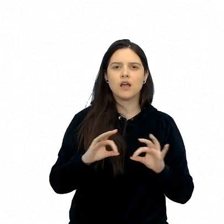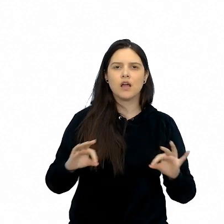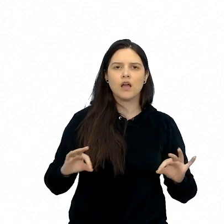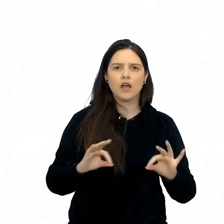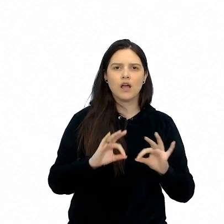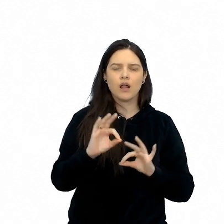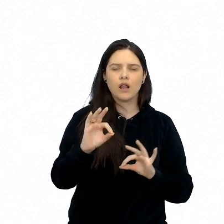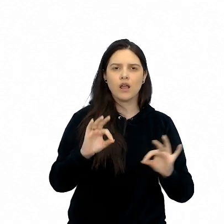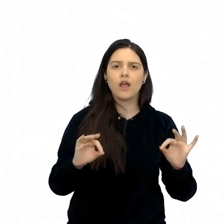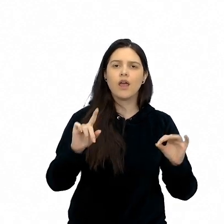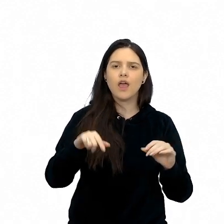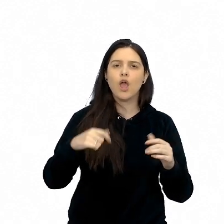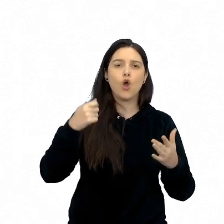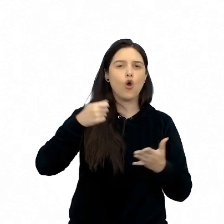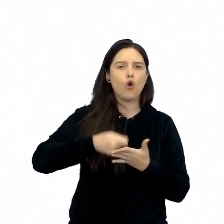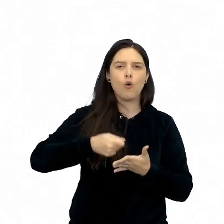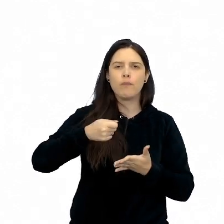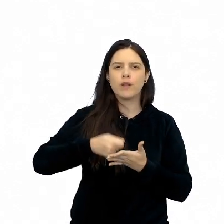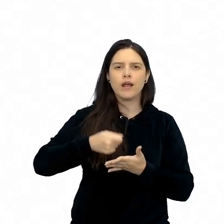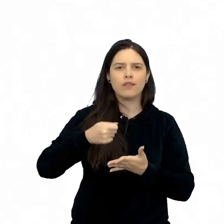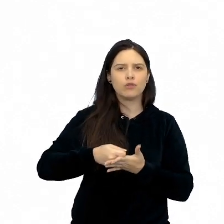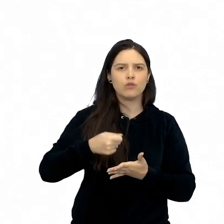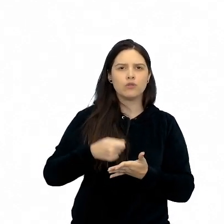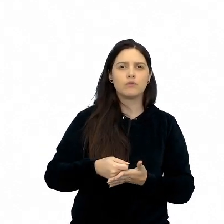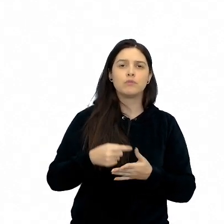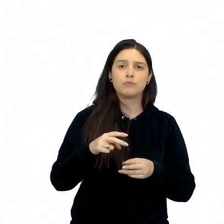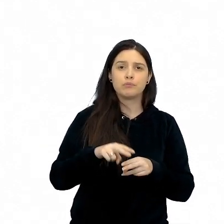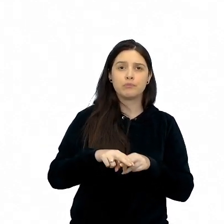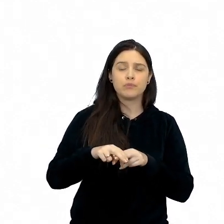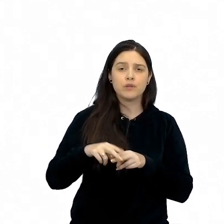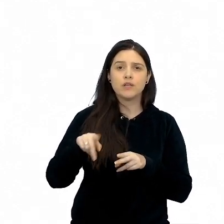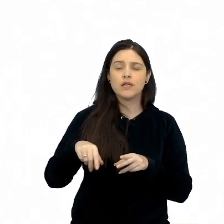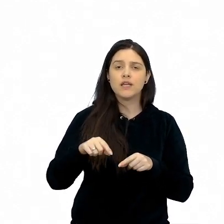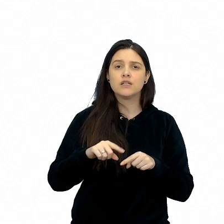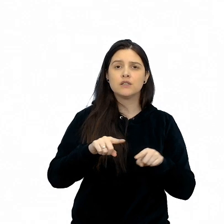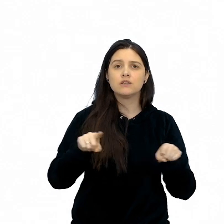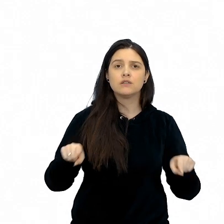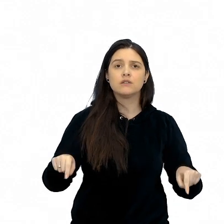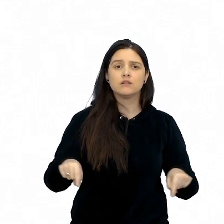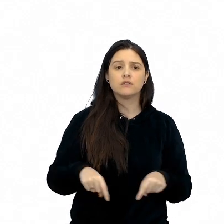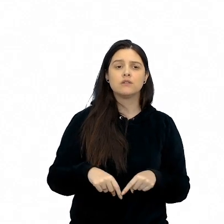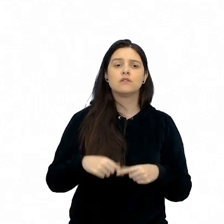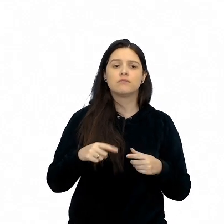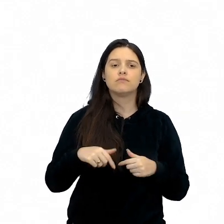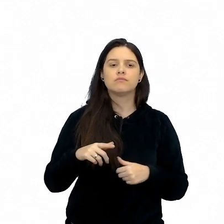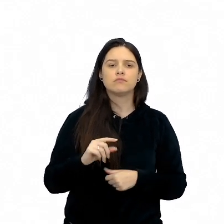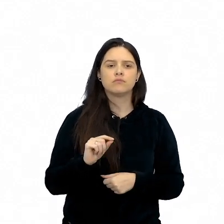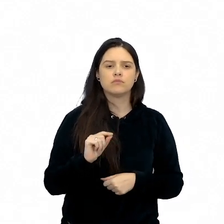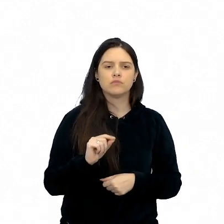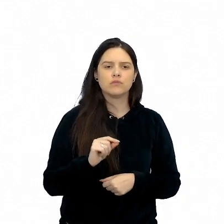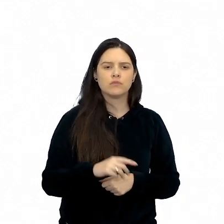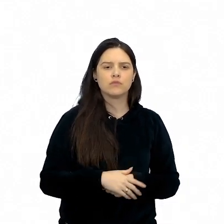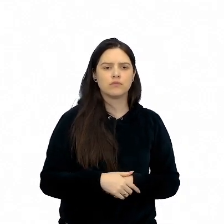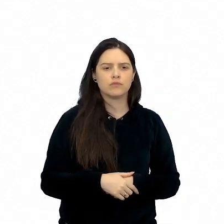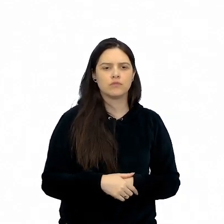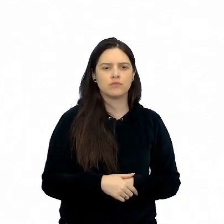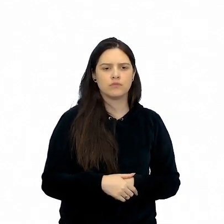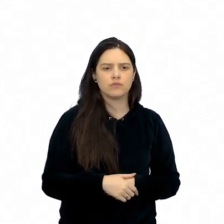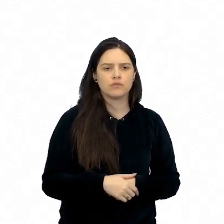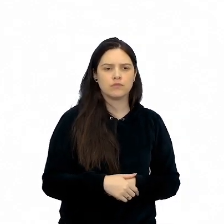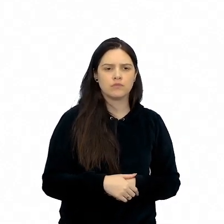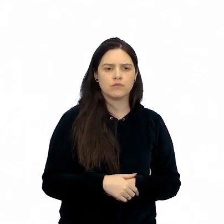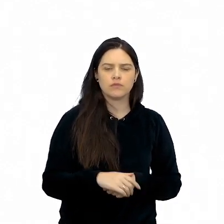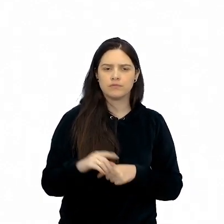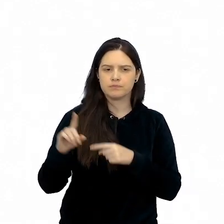ângulo, obrigatoriamente, ele é reto, não é isso? Este ângulo aqui, ele é reto. Este outro ângulo, ele é